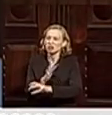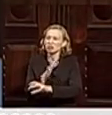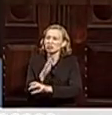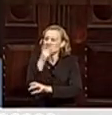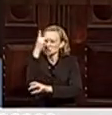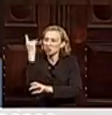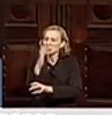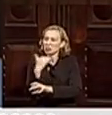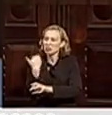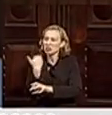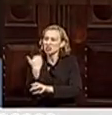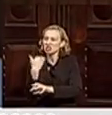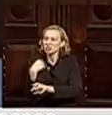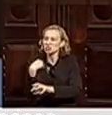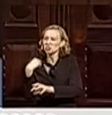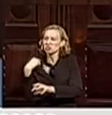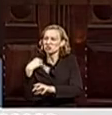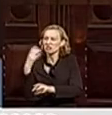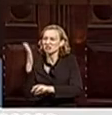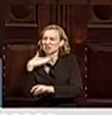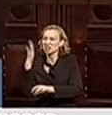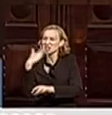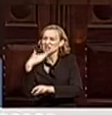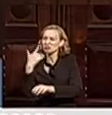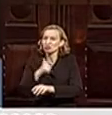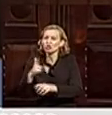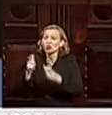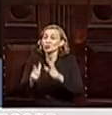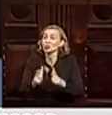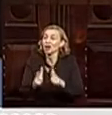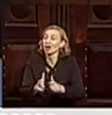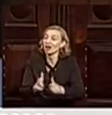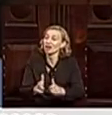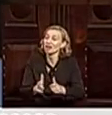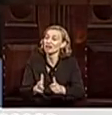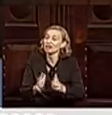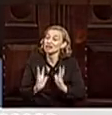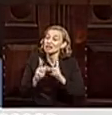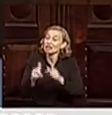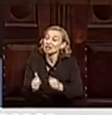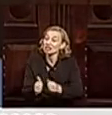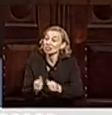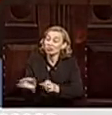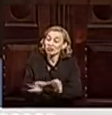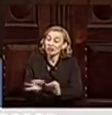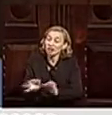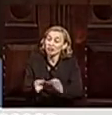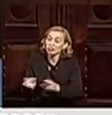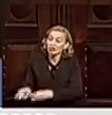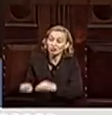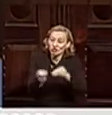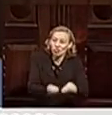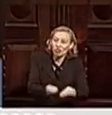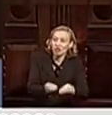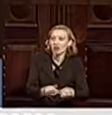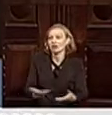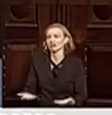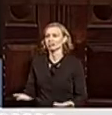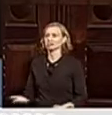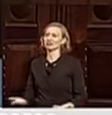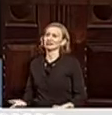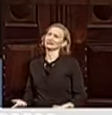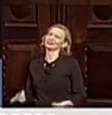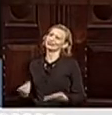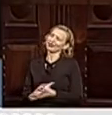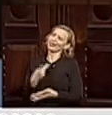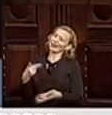dos elementos que compõe a crise do Hospital da Posse é a falta dos repasses estaduais. É inadmissível que isso